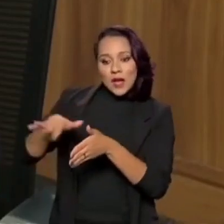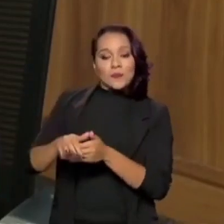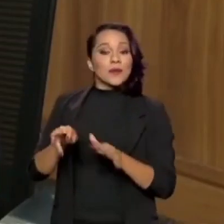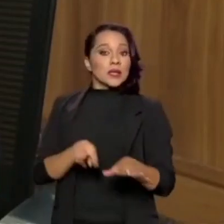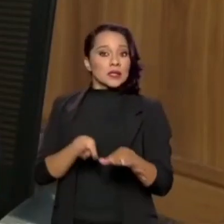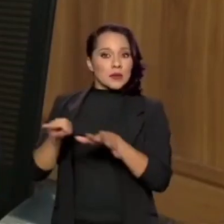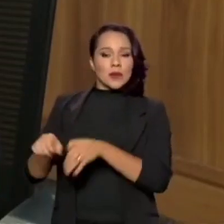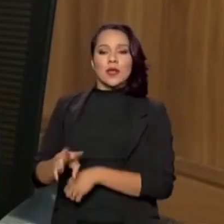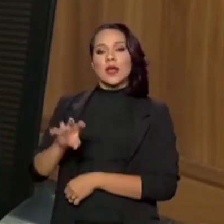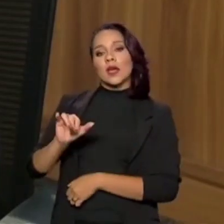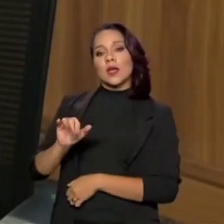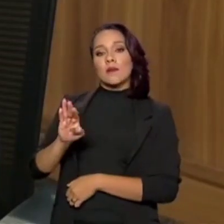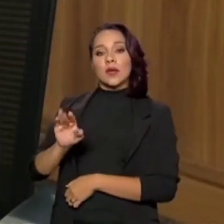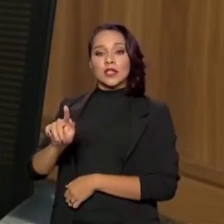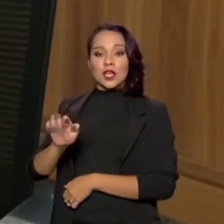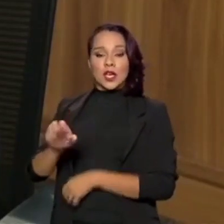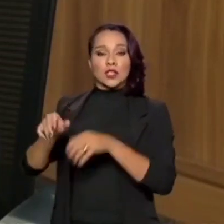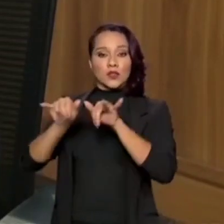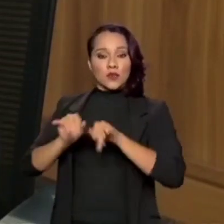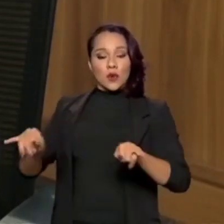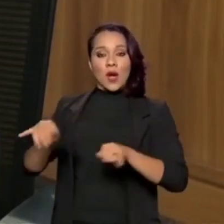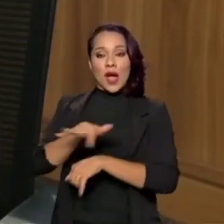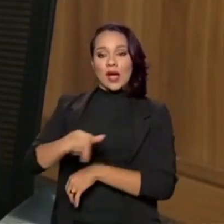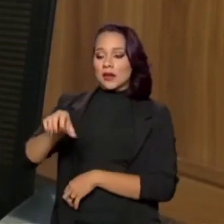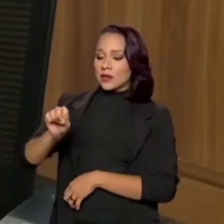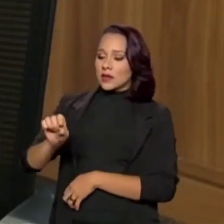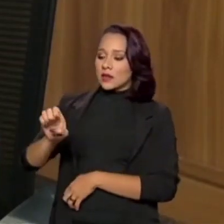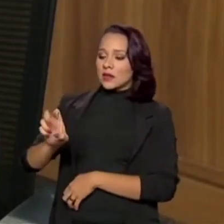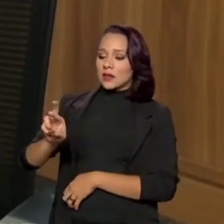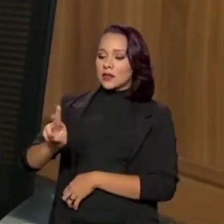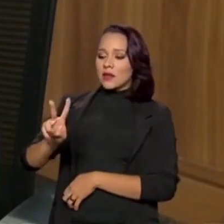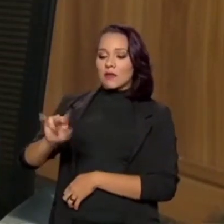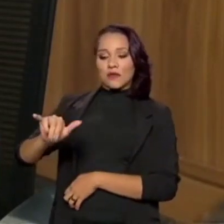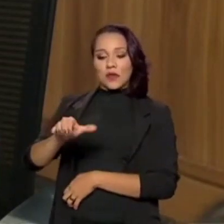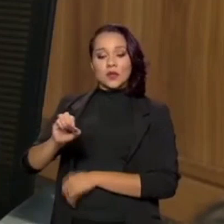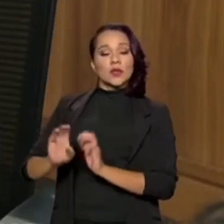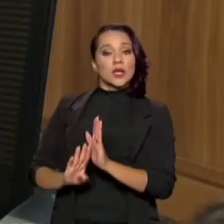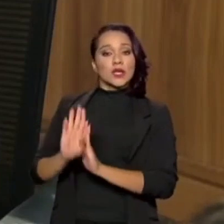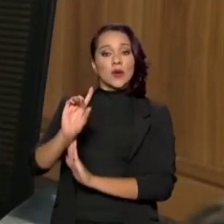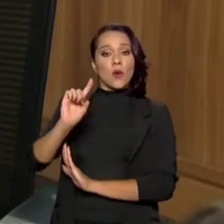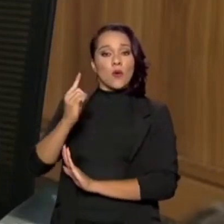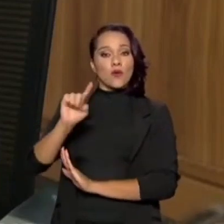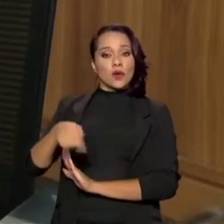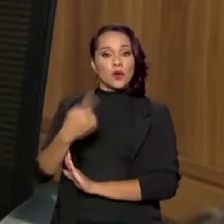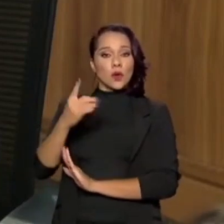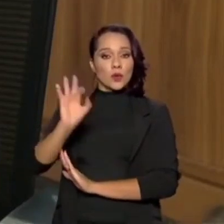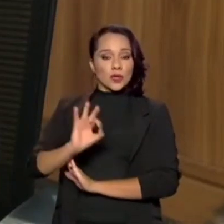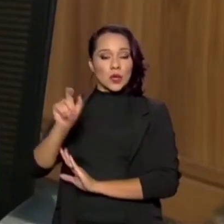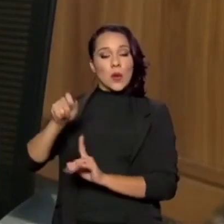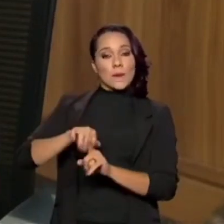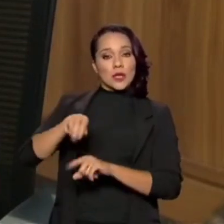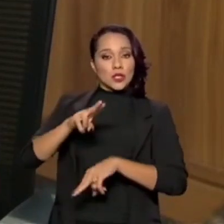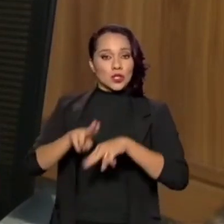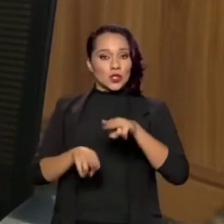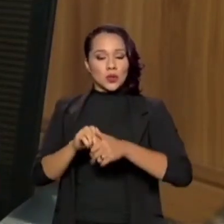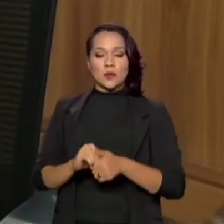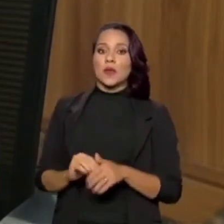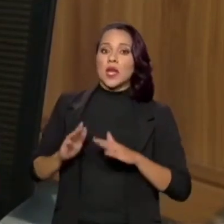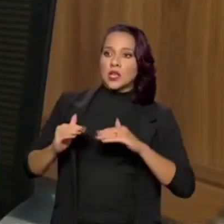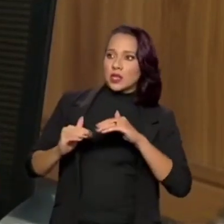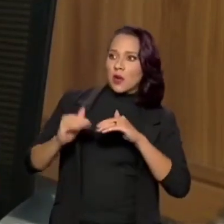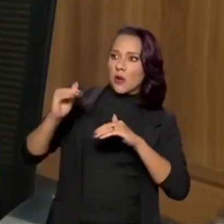semana, o IBGE divulgou que o setor de serviços cresceu 1,1% em julho e que está num patamar